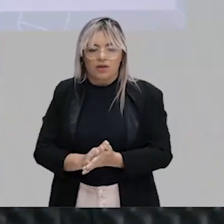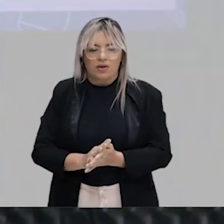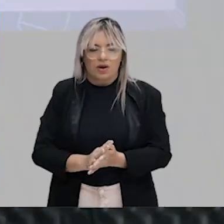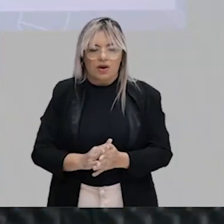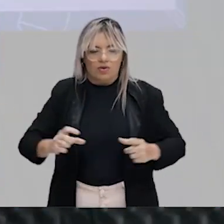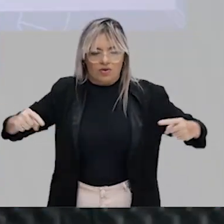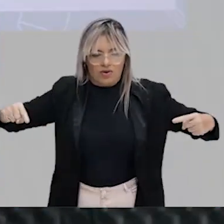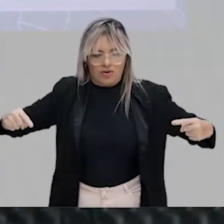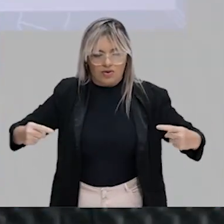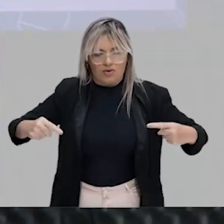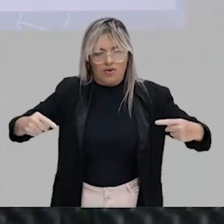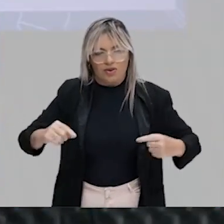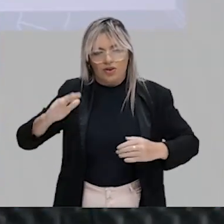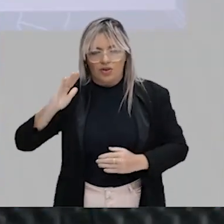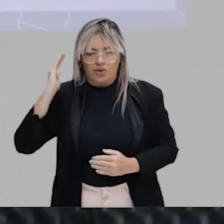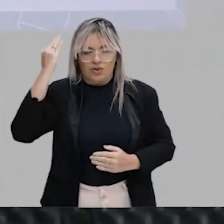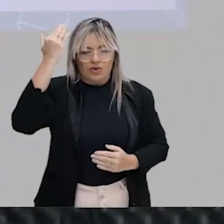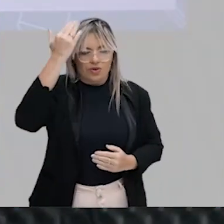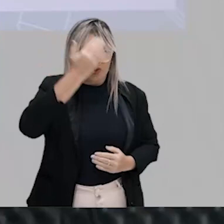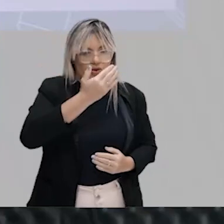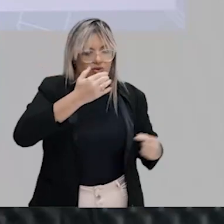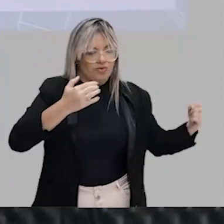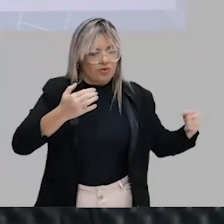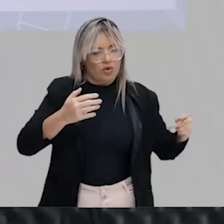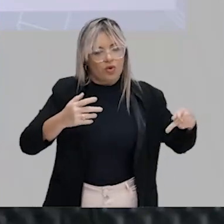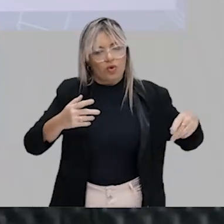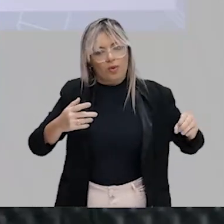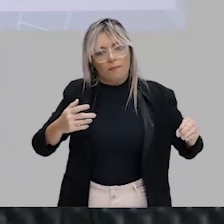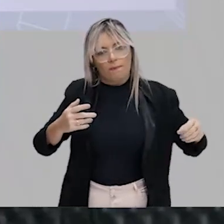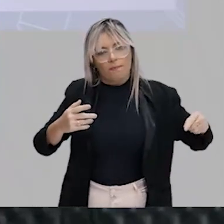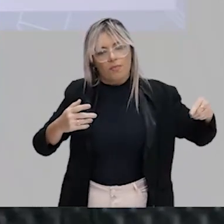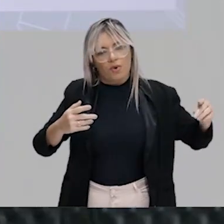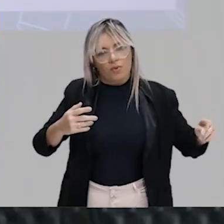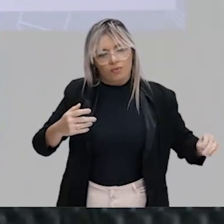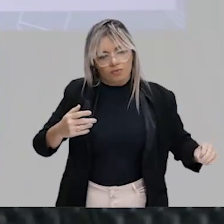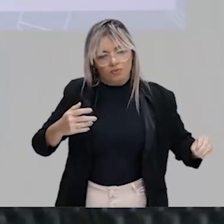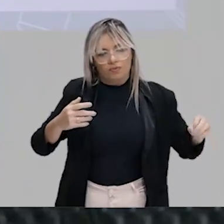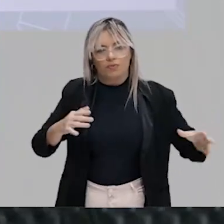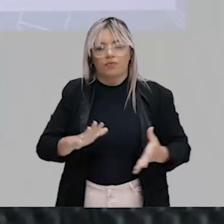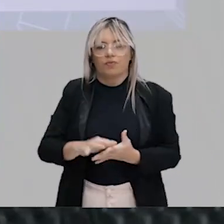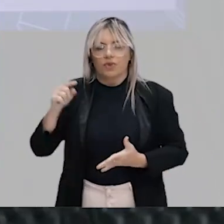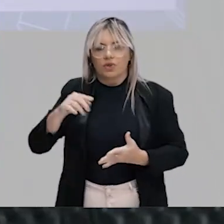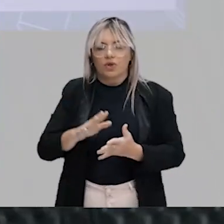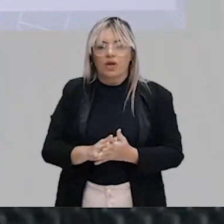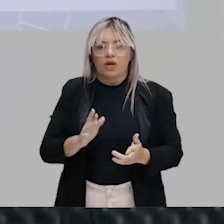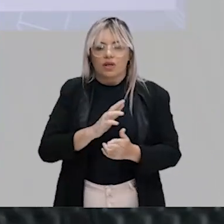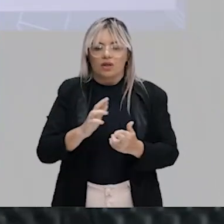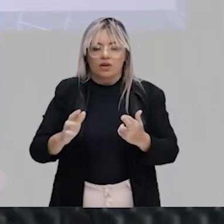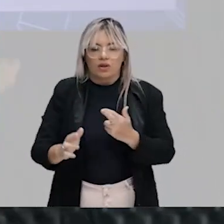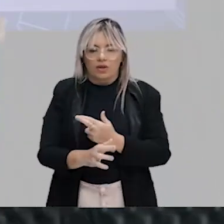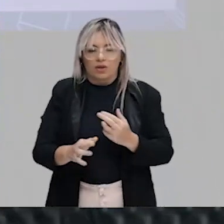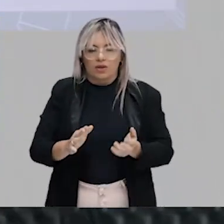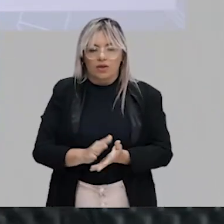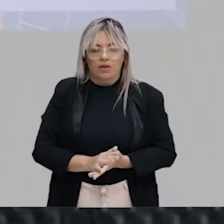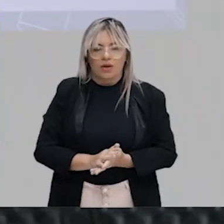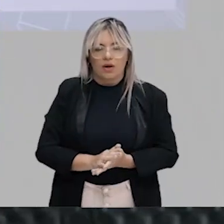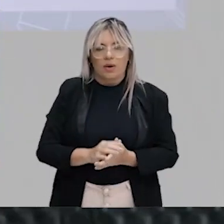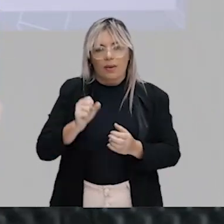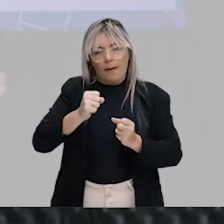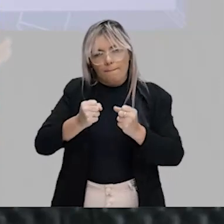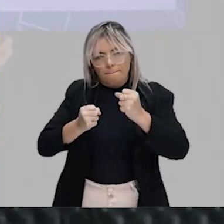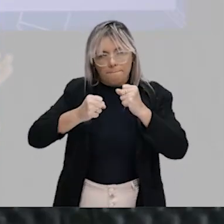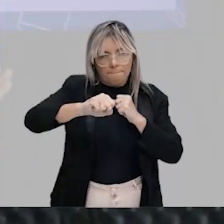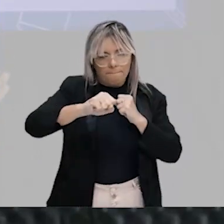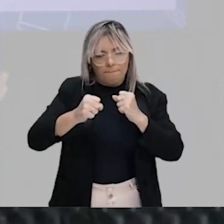com o Popó. Eu vejo que essa luta aqui ela agregou bastante para quem? Para o boxe. O